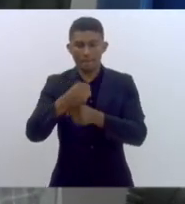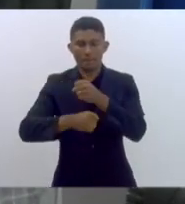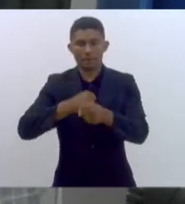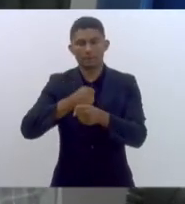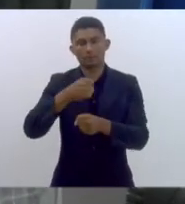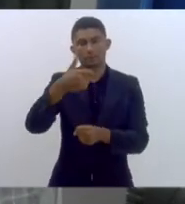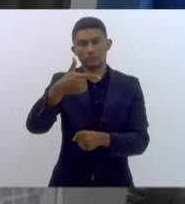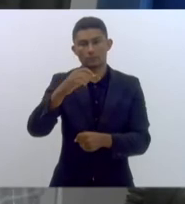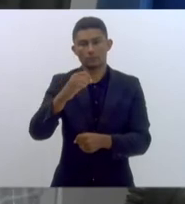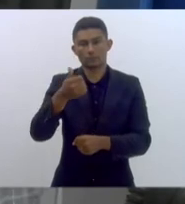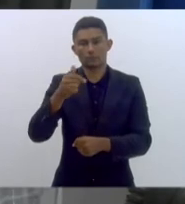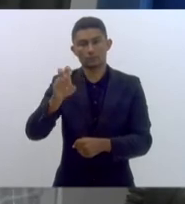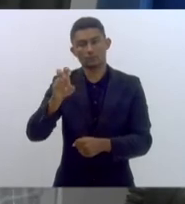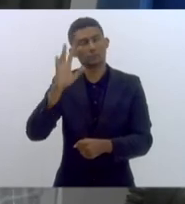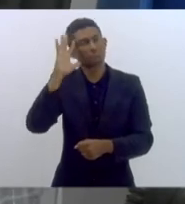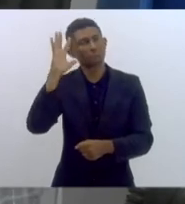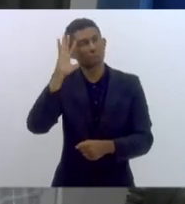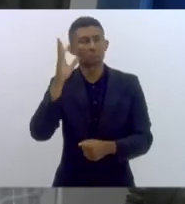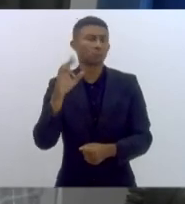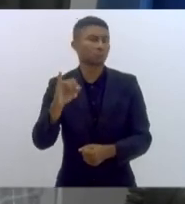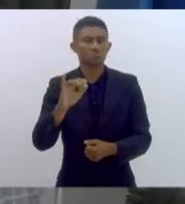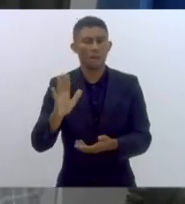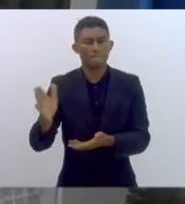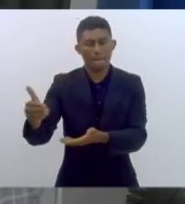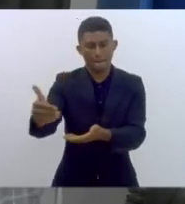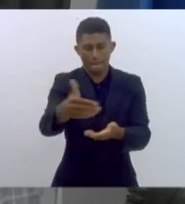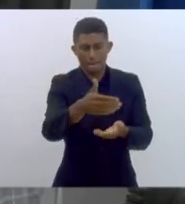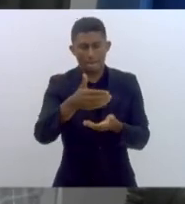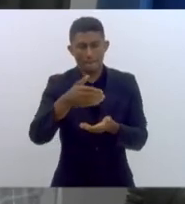imagine que fosse